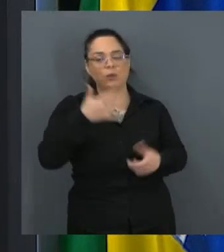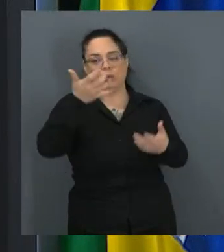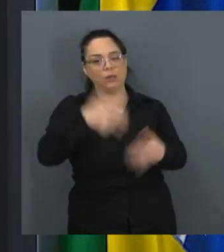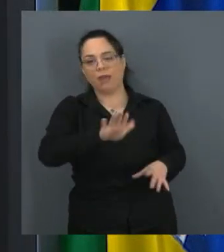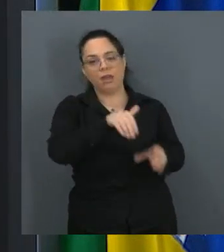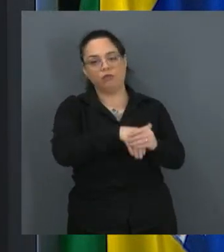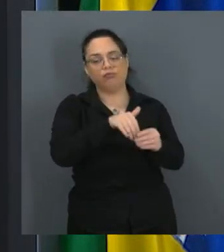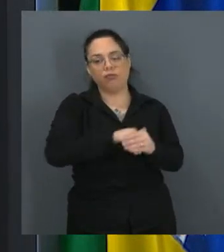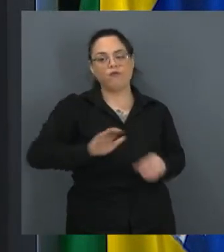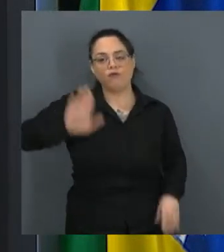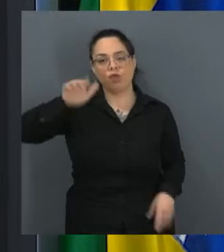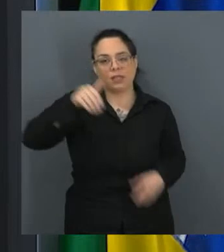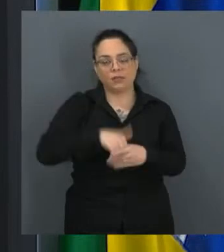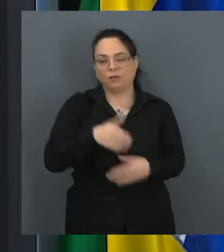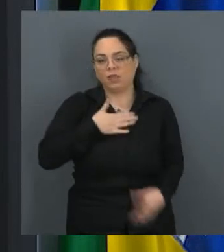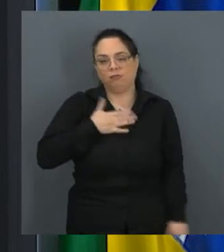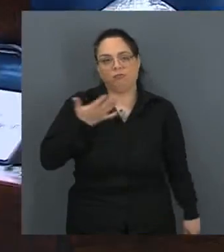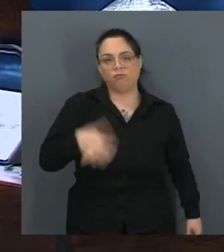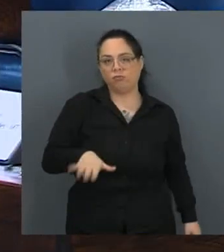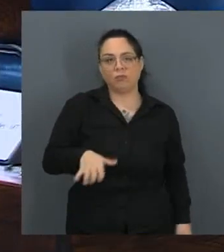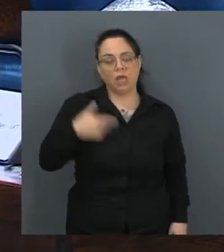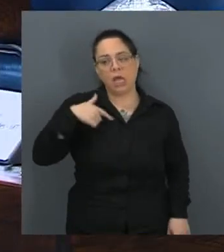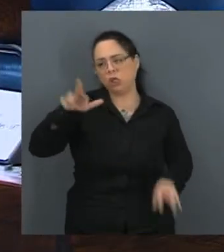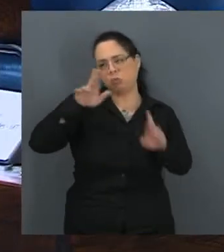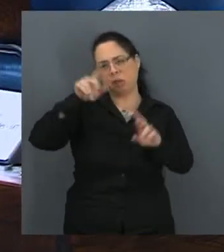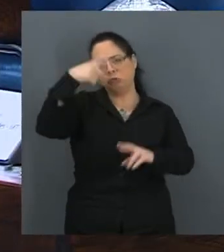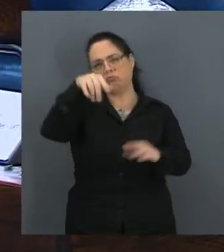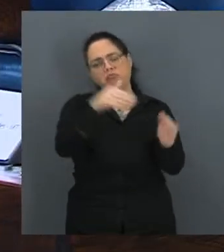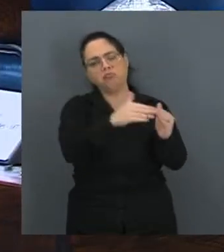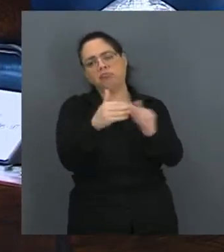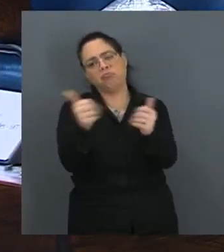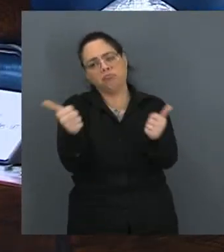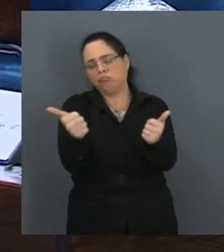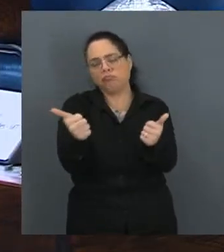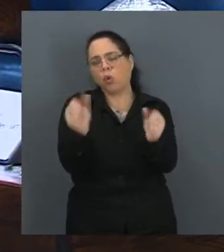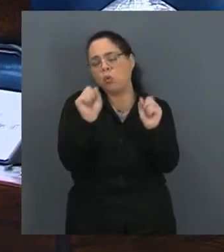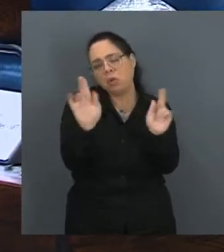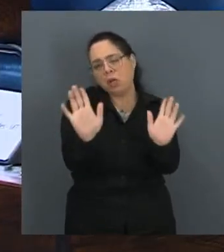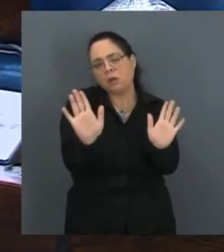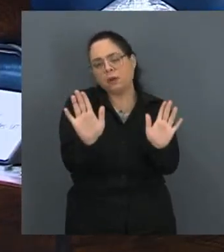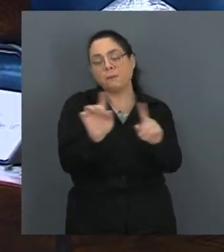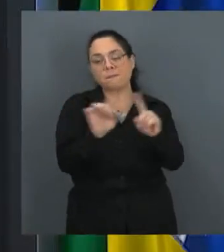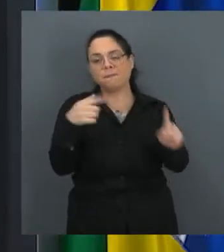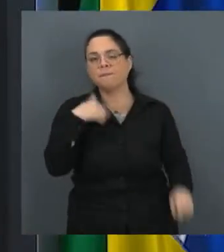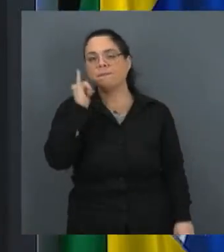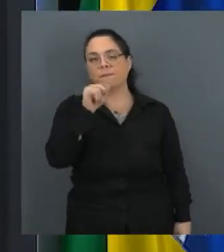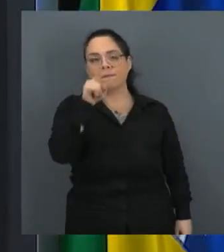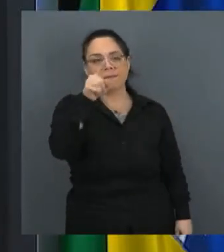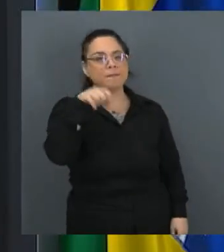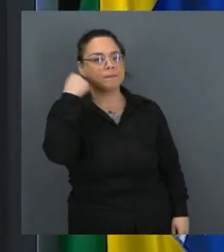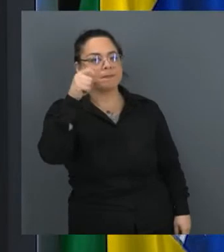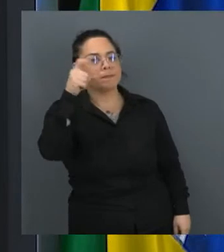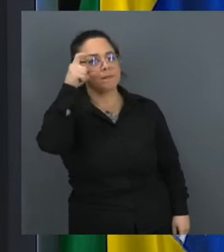serei candidato. E respeito quem concorra, enfim. Mas eu digo uma coisa para a senhora.